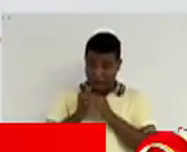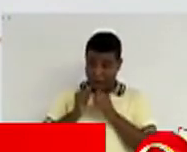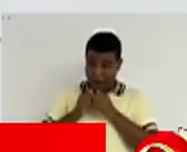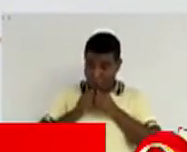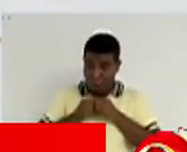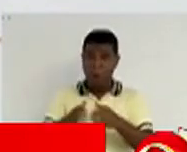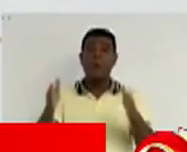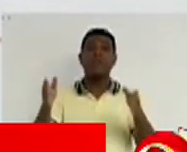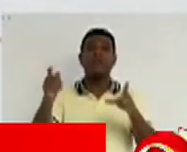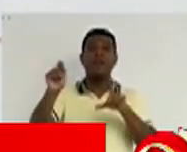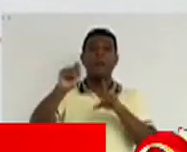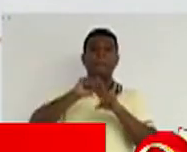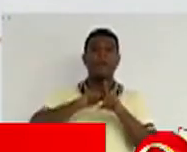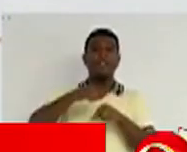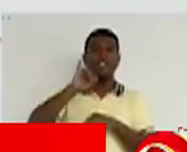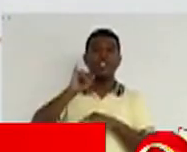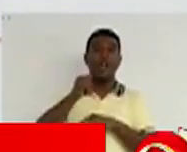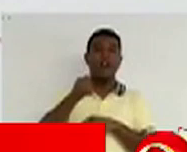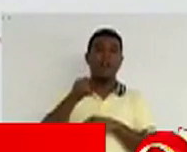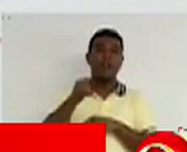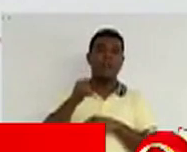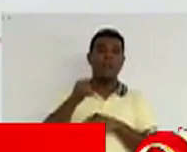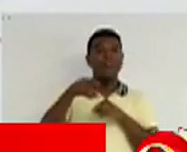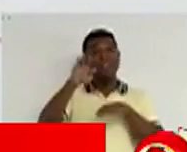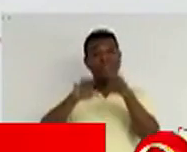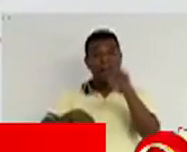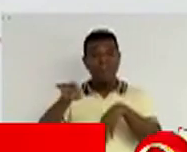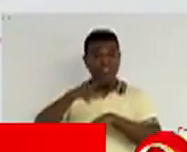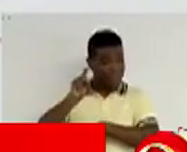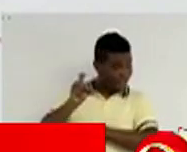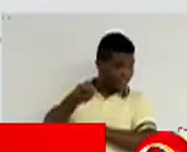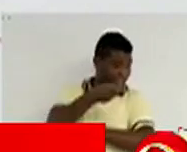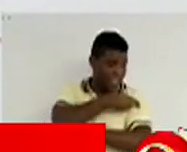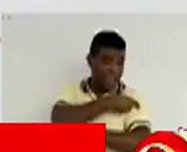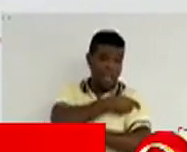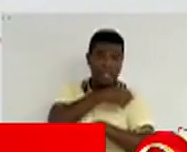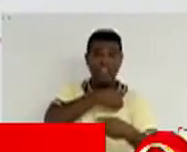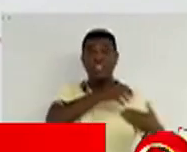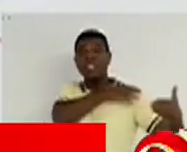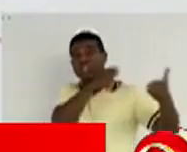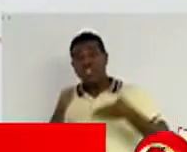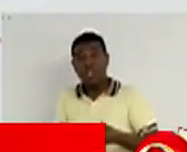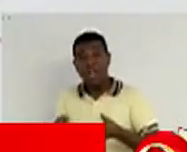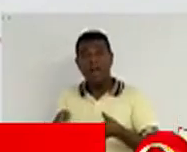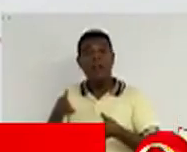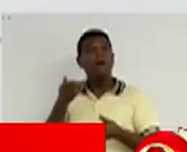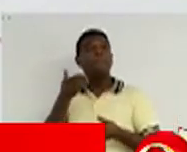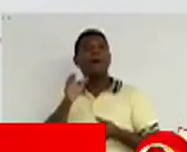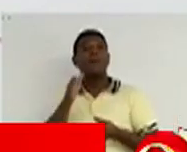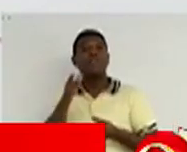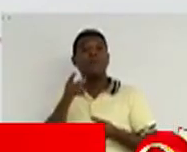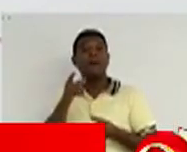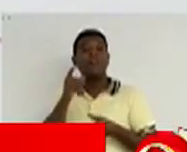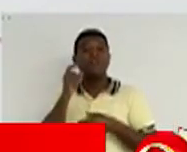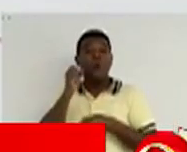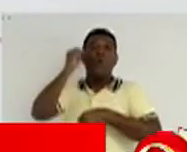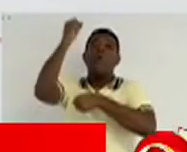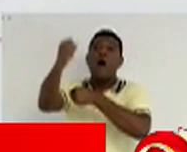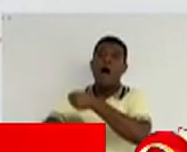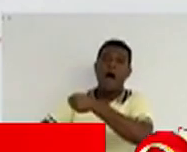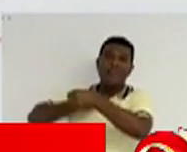esperarmos que a vacina chegue somente no inverno do ano que vem e por volta de maio ou junho de 2021